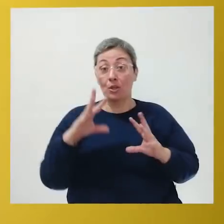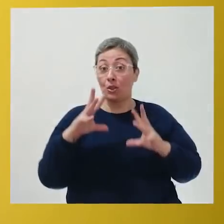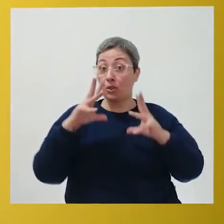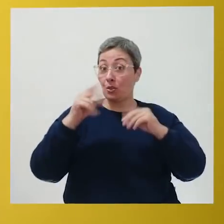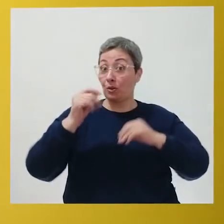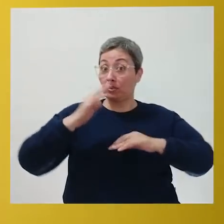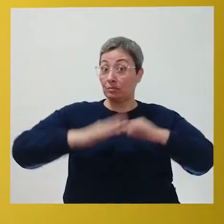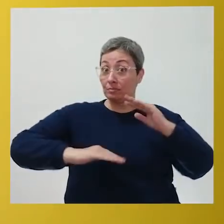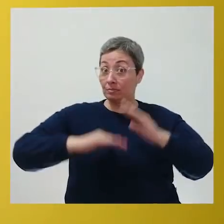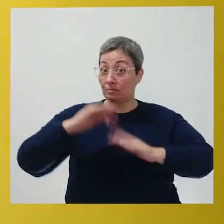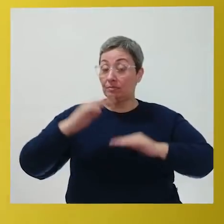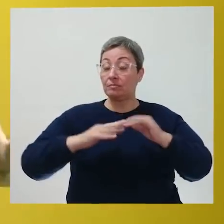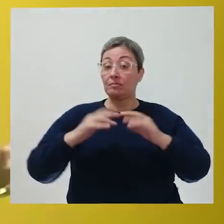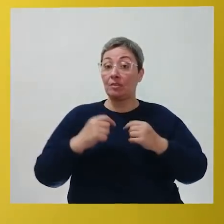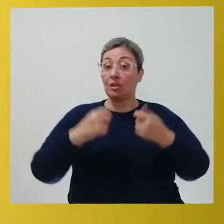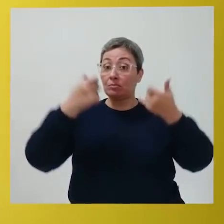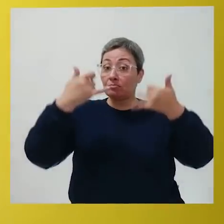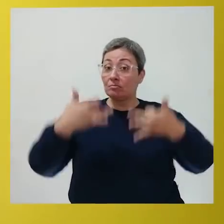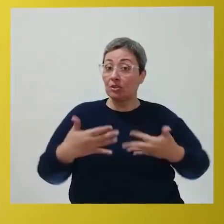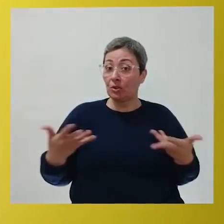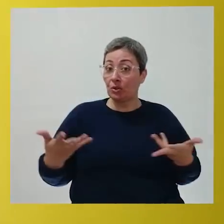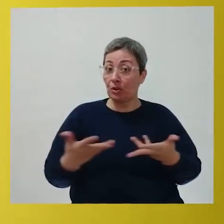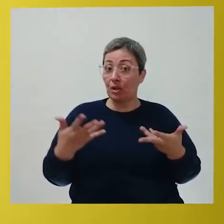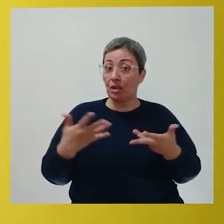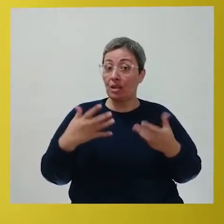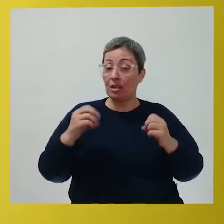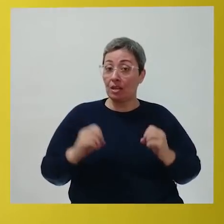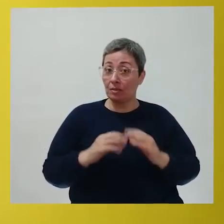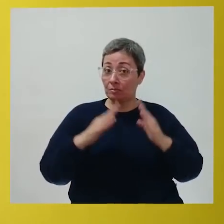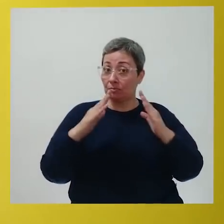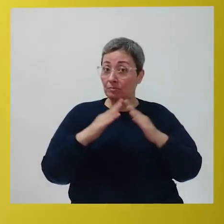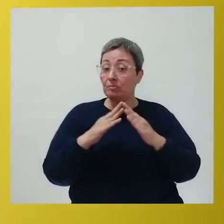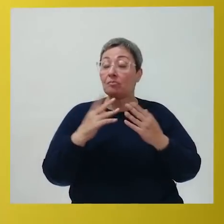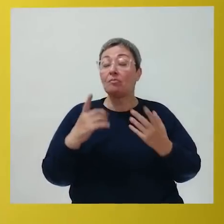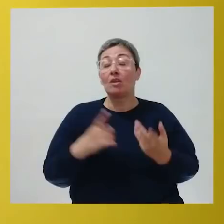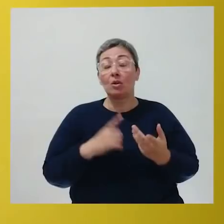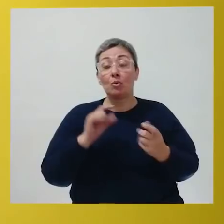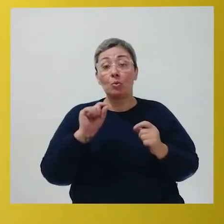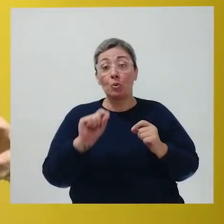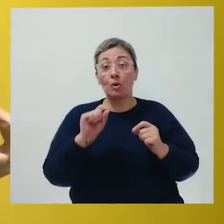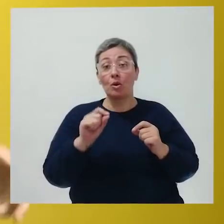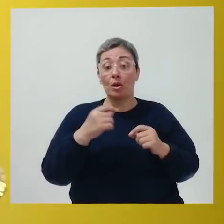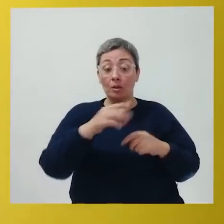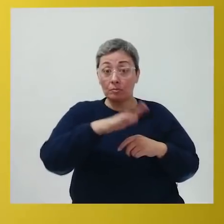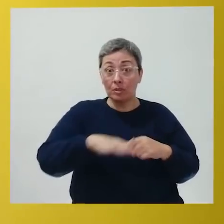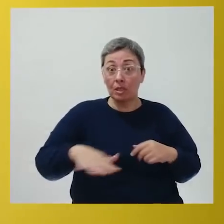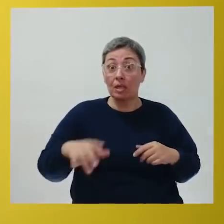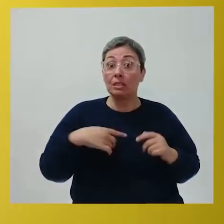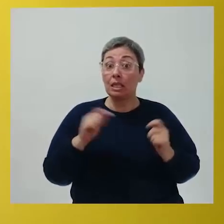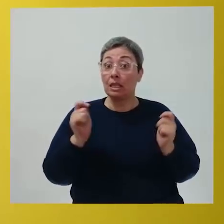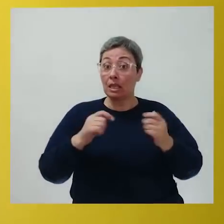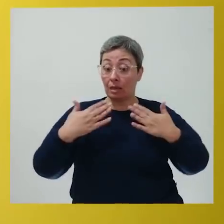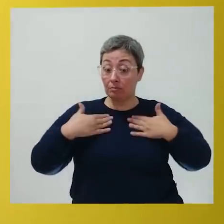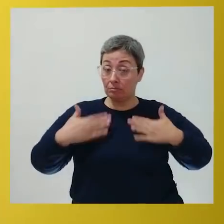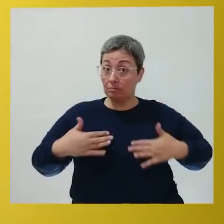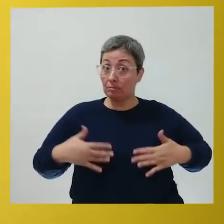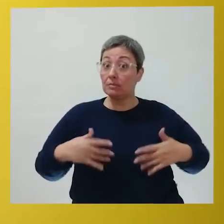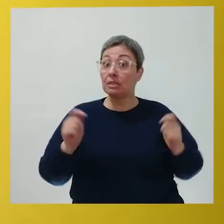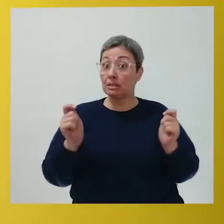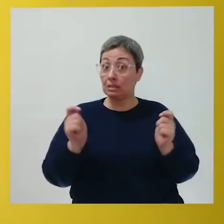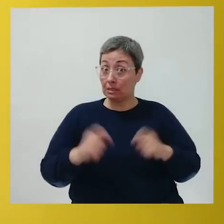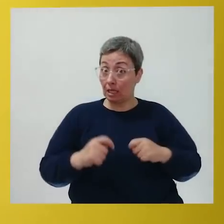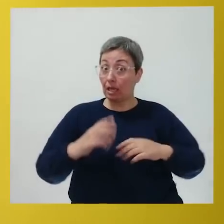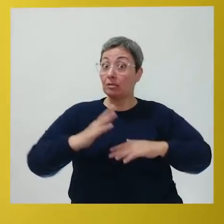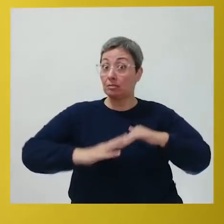as atividades que eu falo aqui, nesse canal para você, para crianças que têm condições físicas